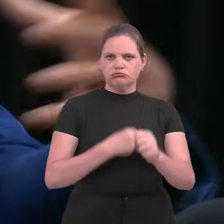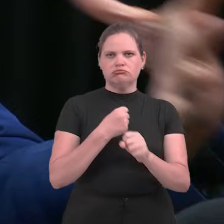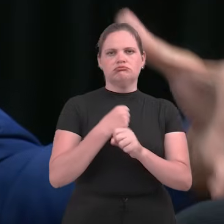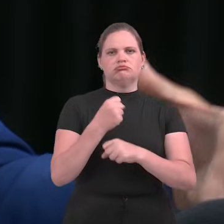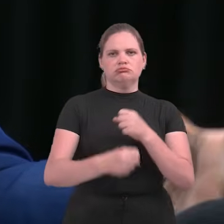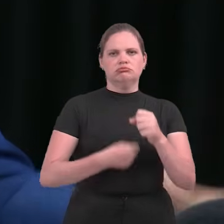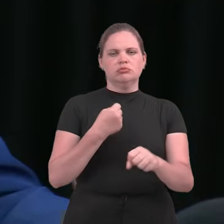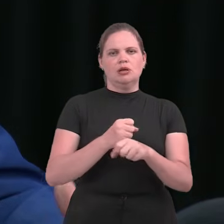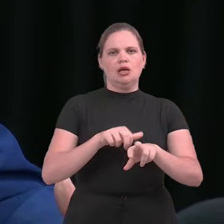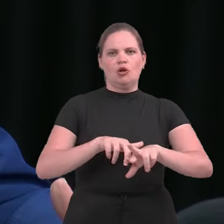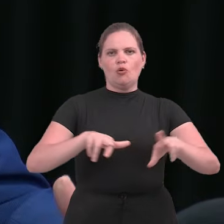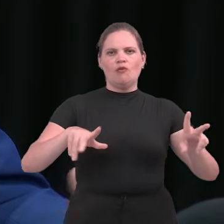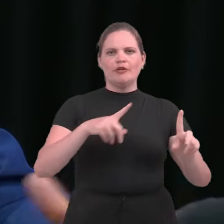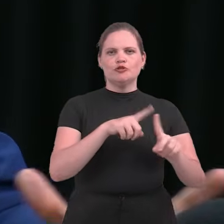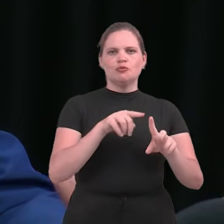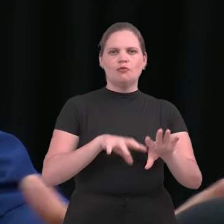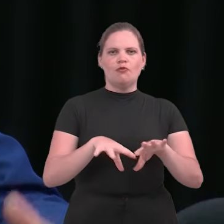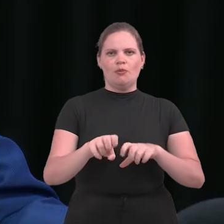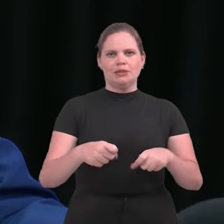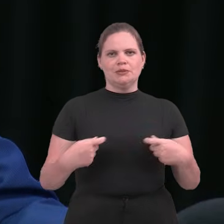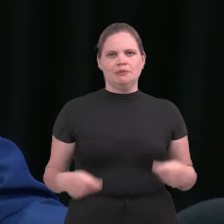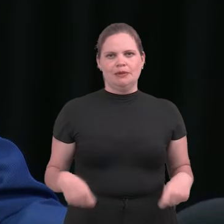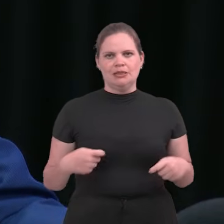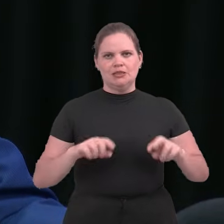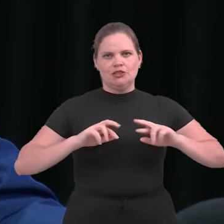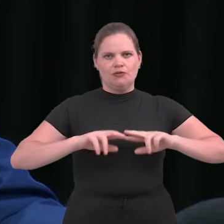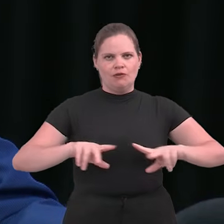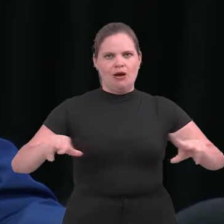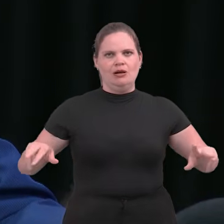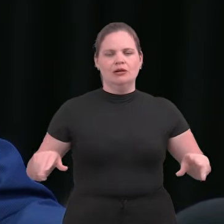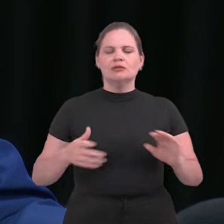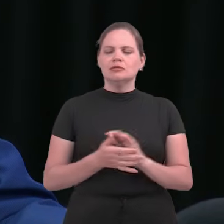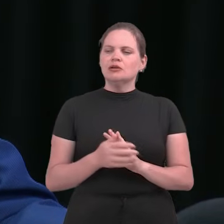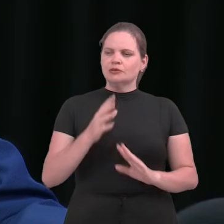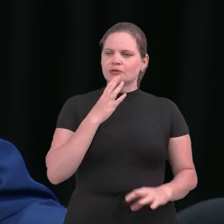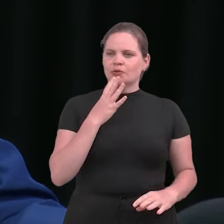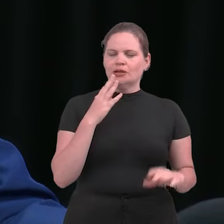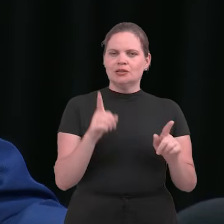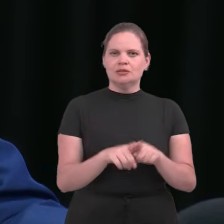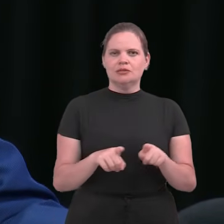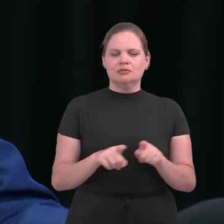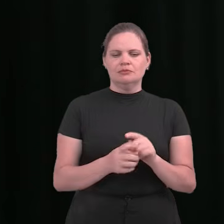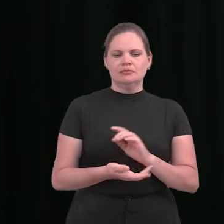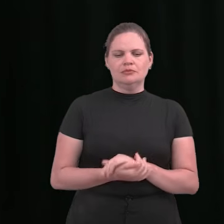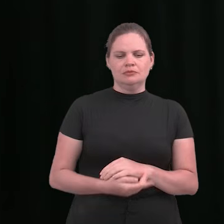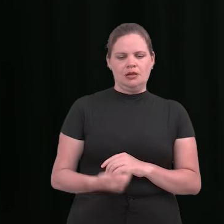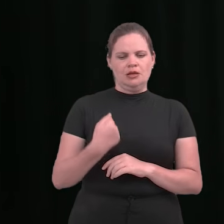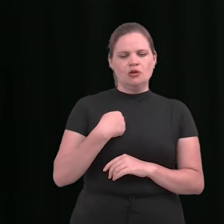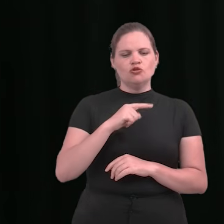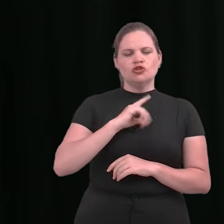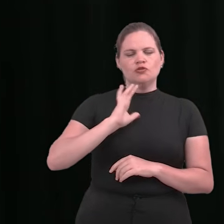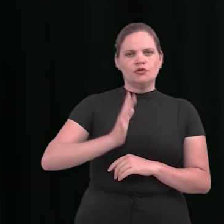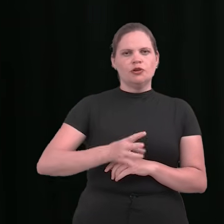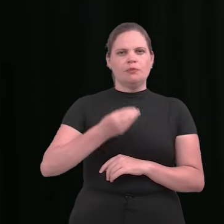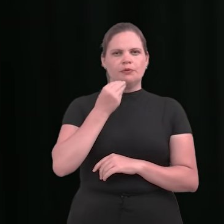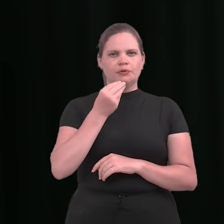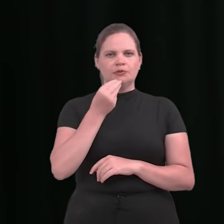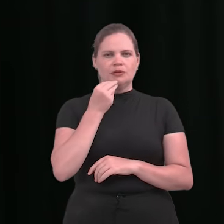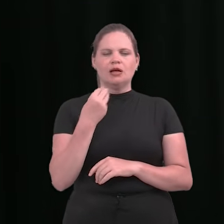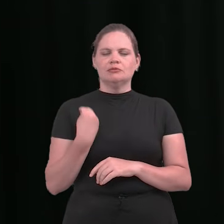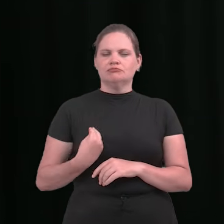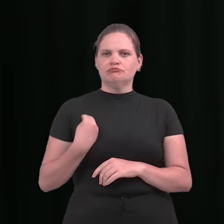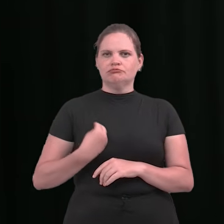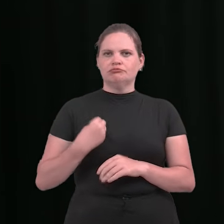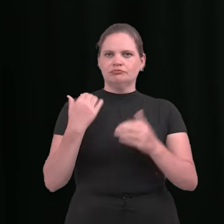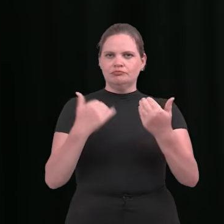muitas formações diferentes, né, Luiz? Você conhece um pouquinho também da carreira lá, né? Eu tive a oportunidade de participar do concurso, como o José falou,